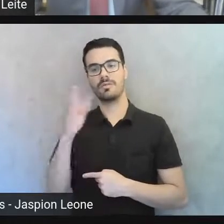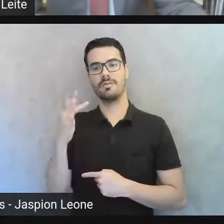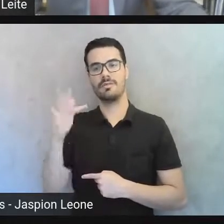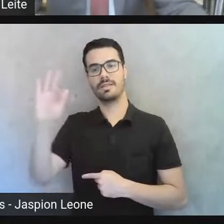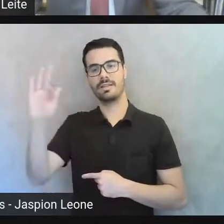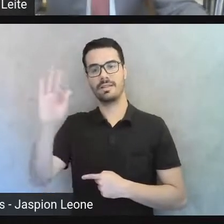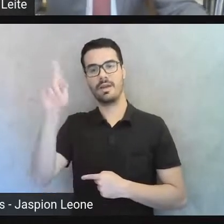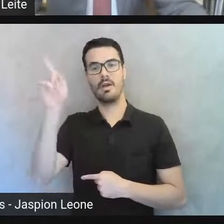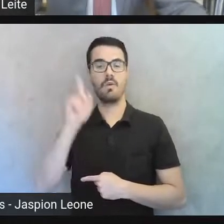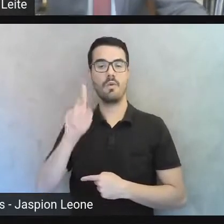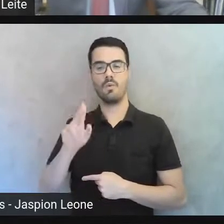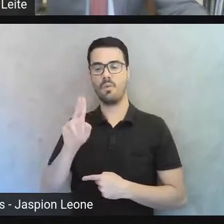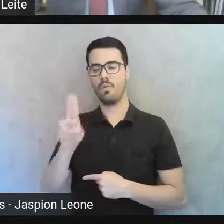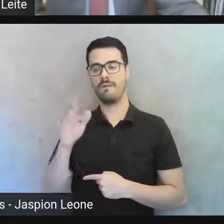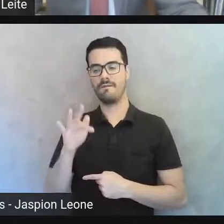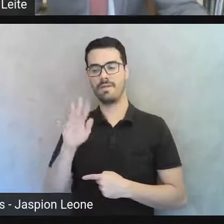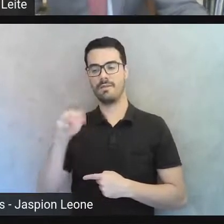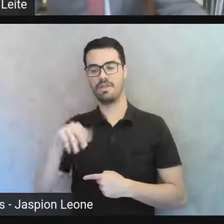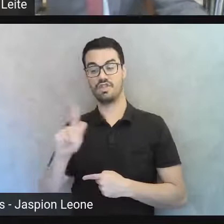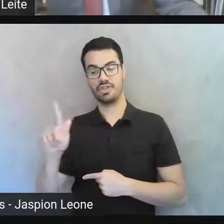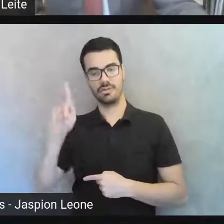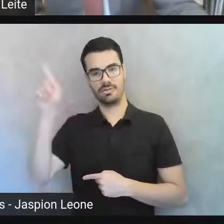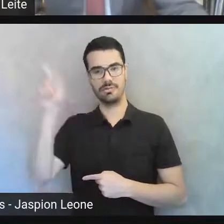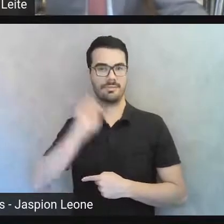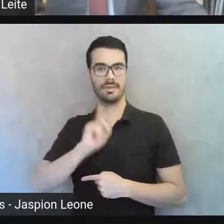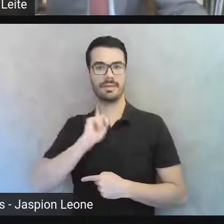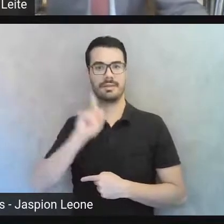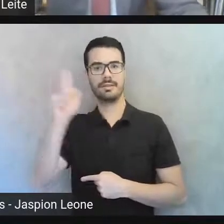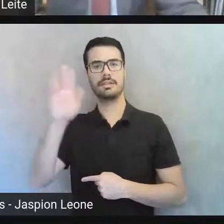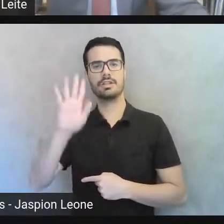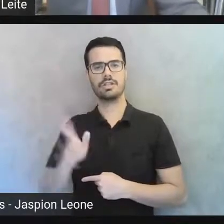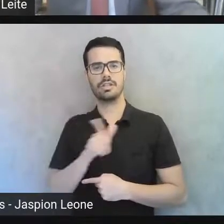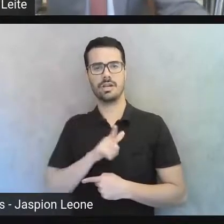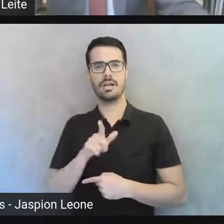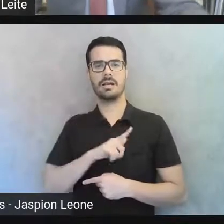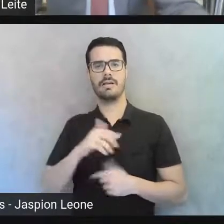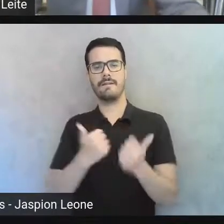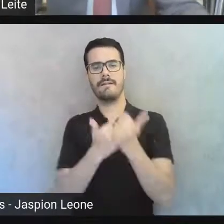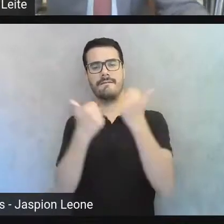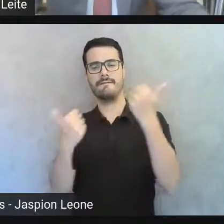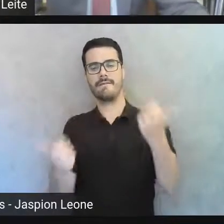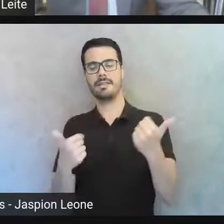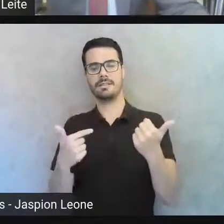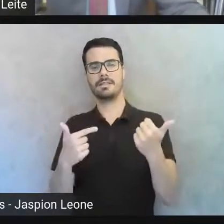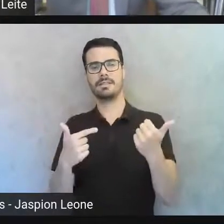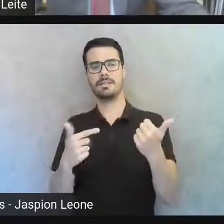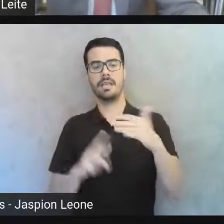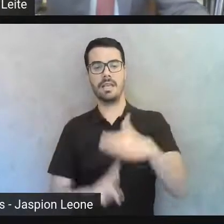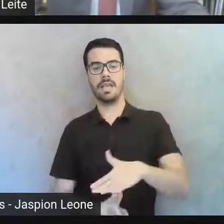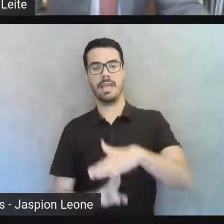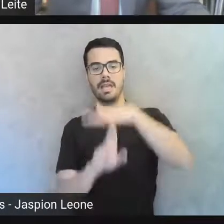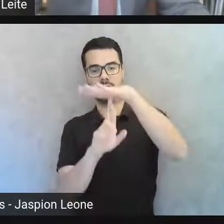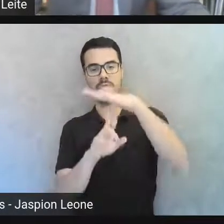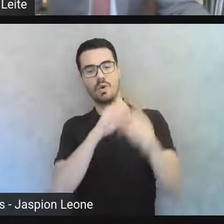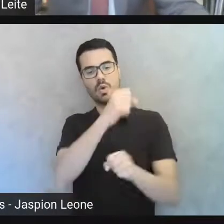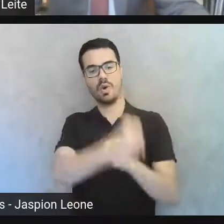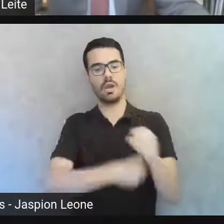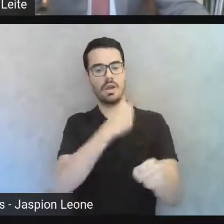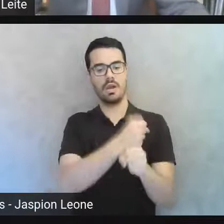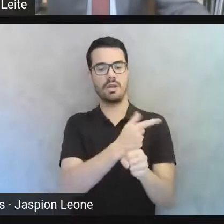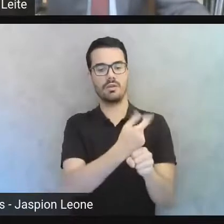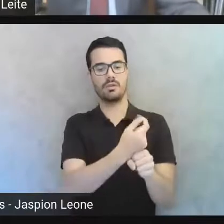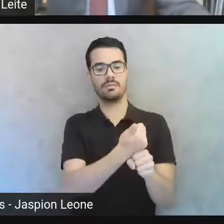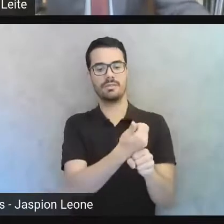Minas Gerais, depois de também haver exercido a função de vice-reitor entre 2016 e